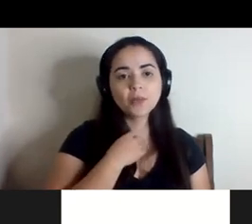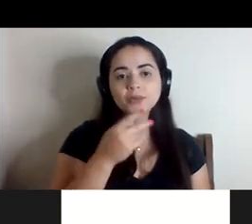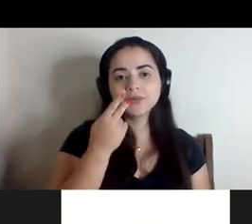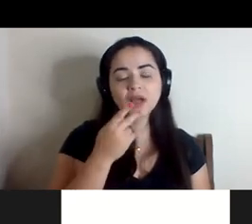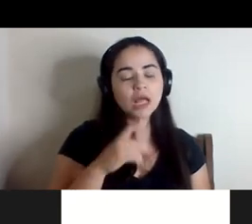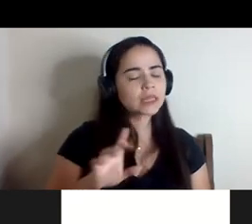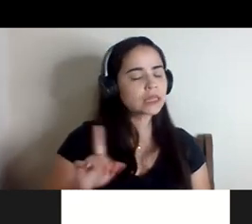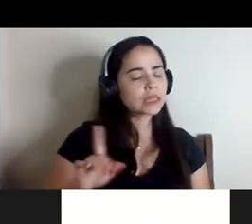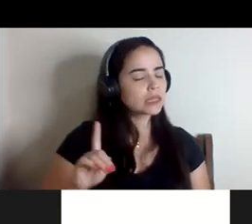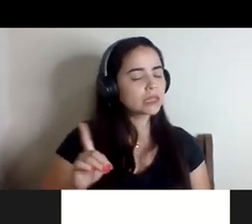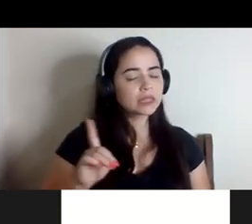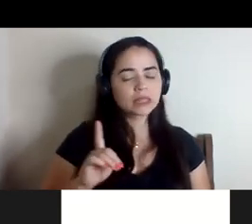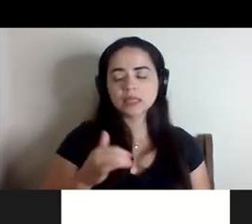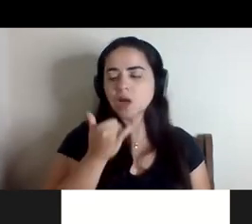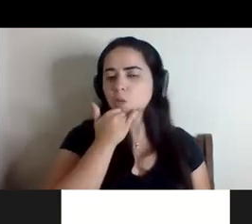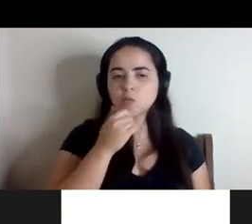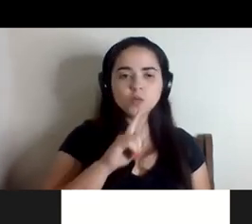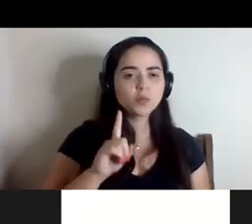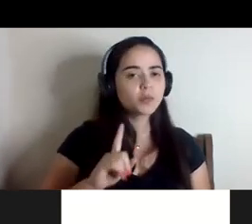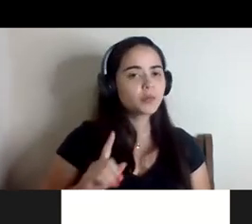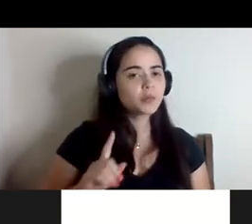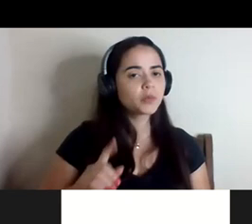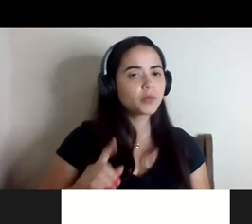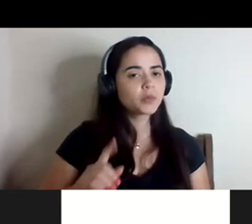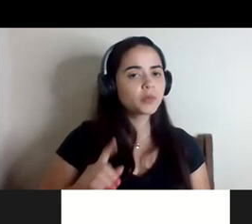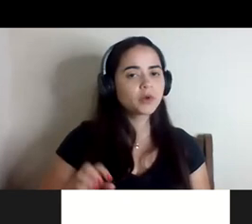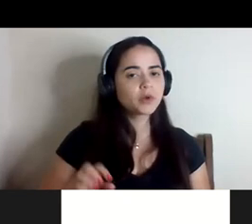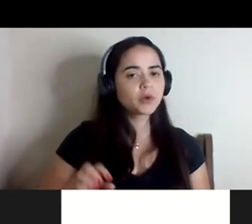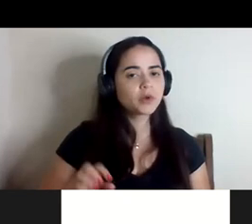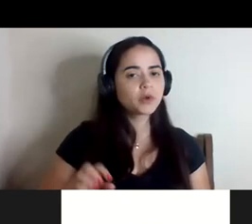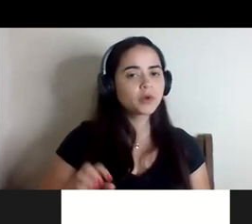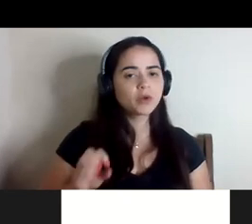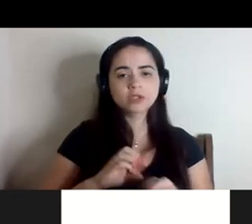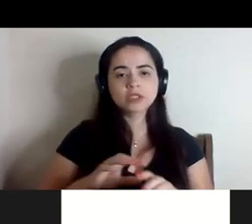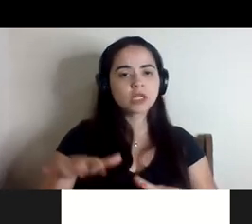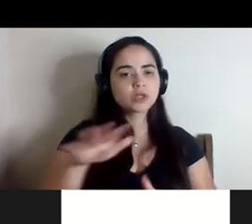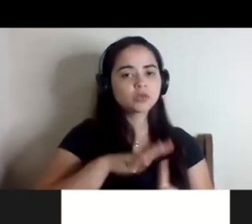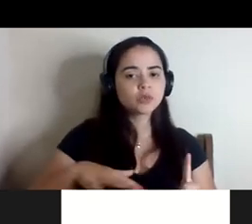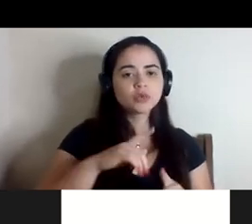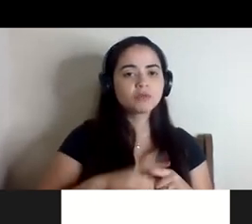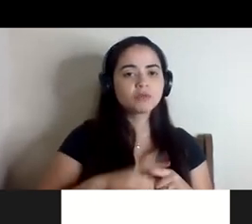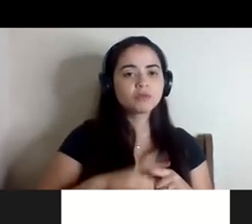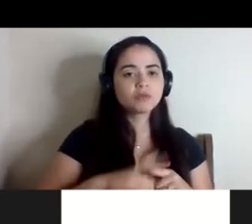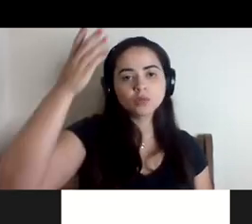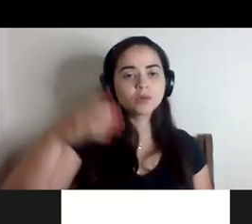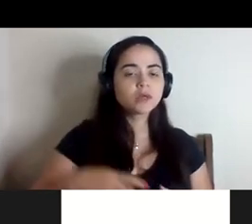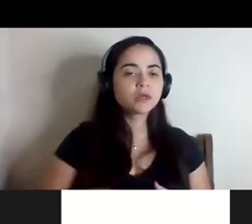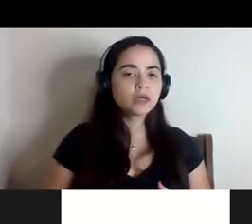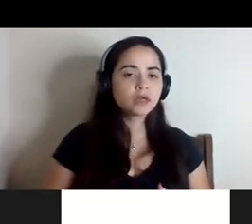podia simplesmente dizer que eu não ia dar aula de sociologia porque eu não tenho